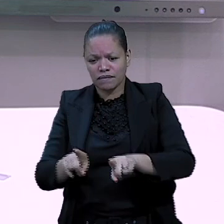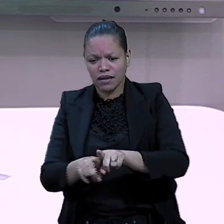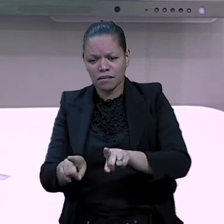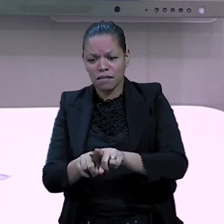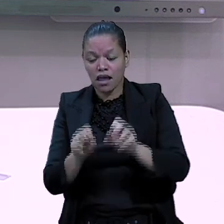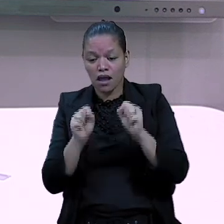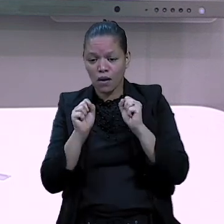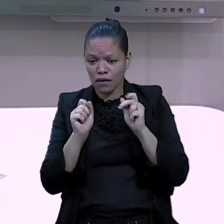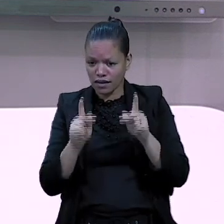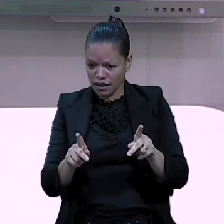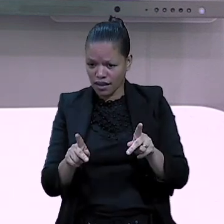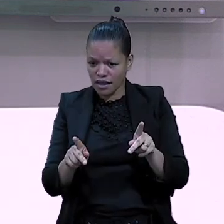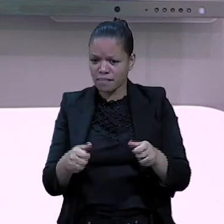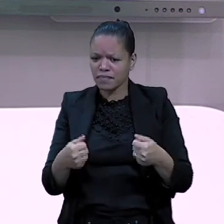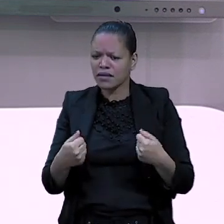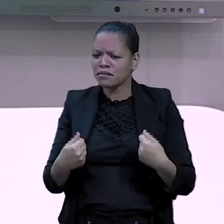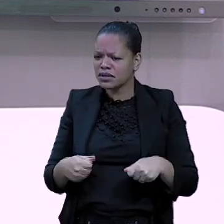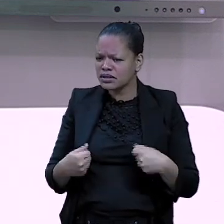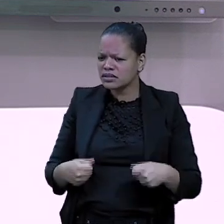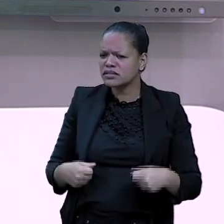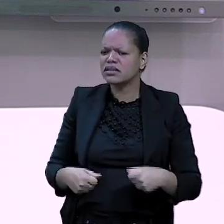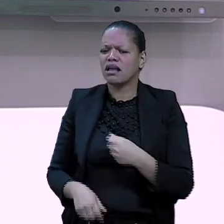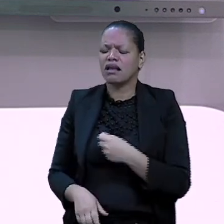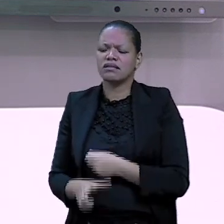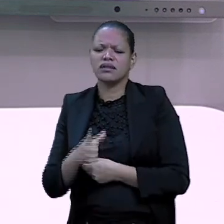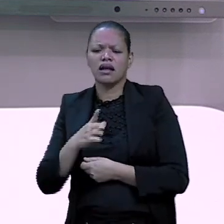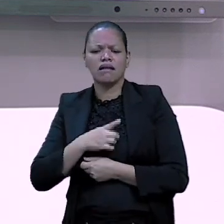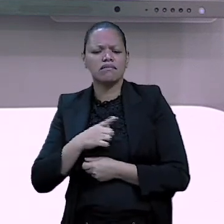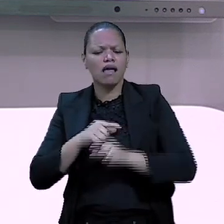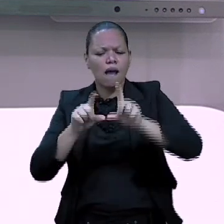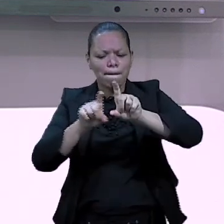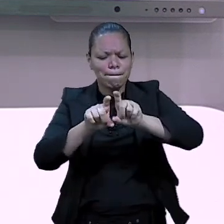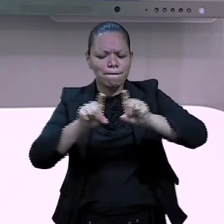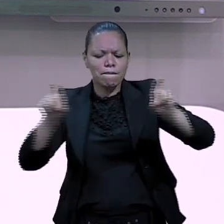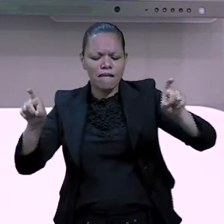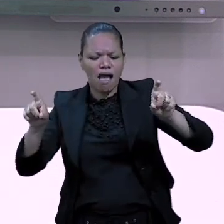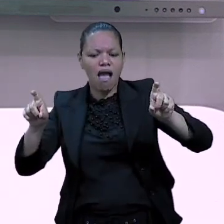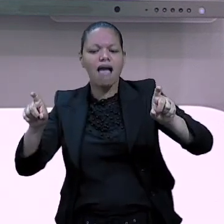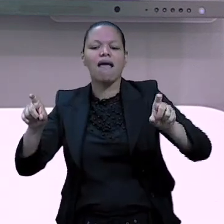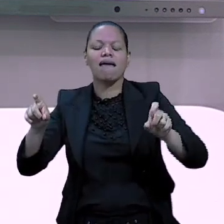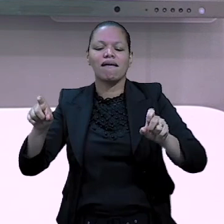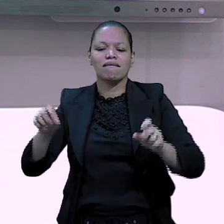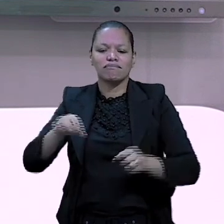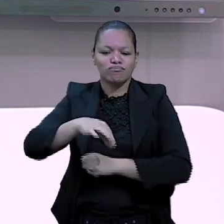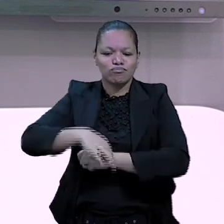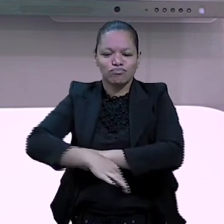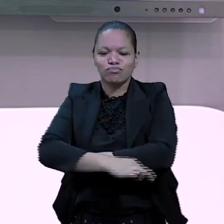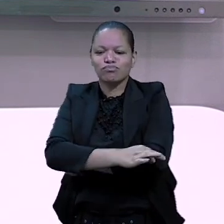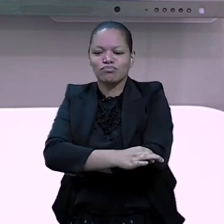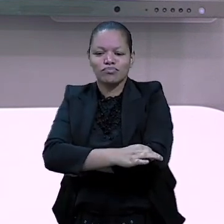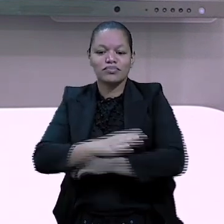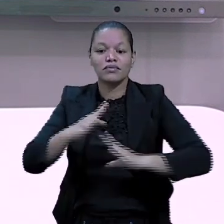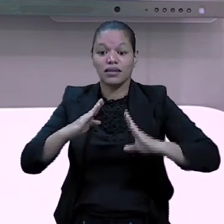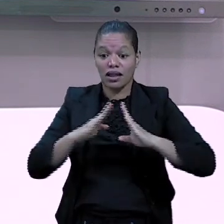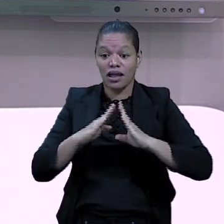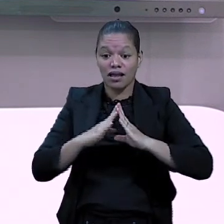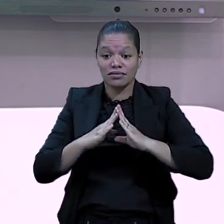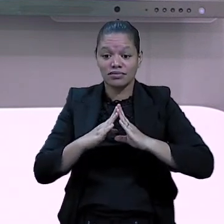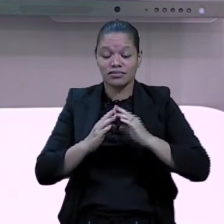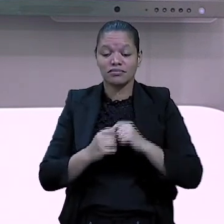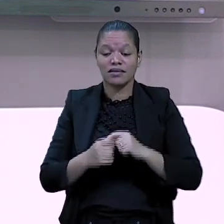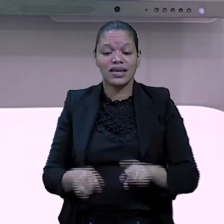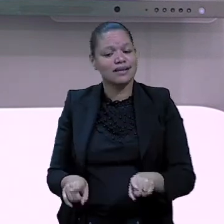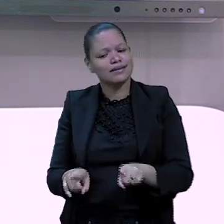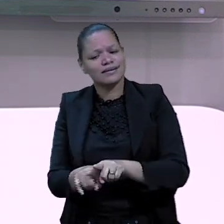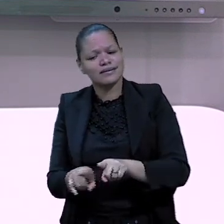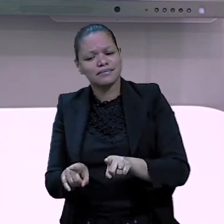de ter, se você tiver oportunidade aí de ter uma régua bacana em casa. A fita métrica, eu também esqueci de falar, a gente usa